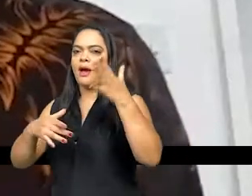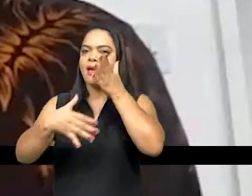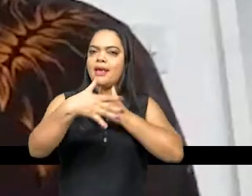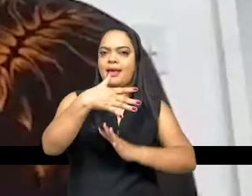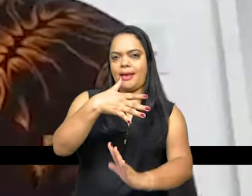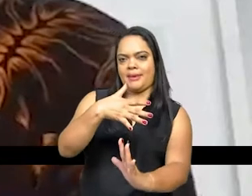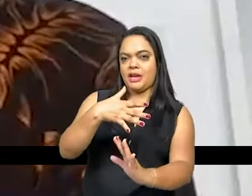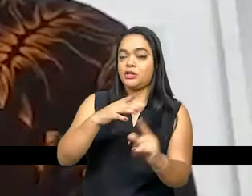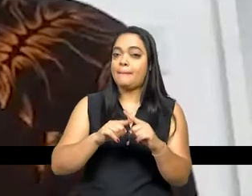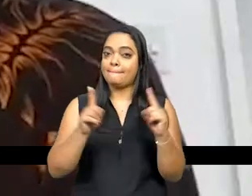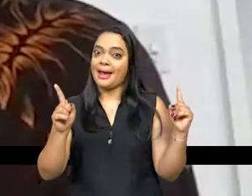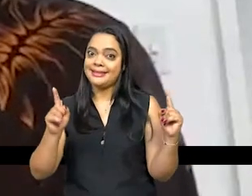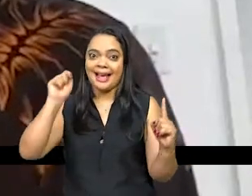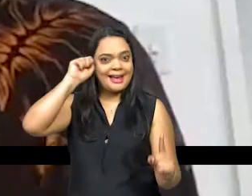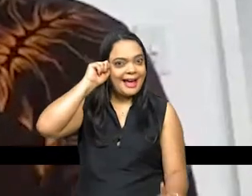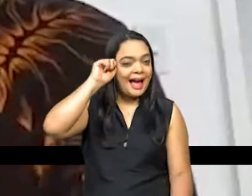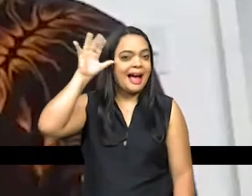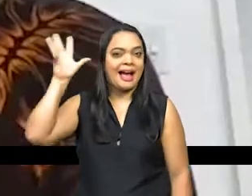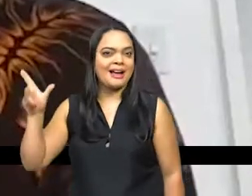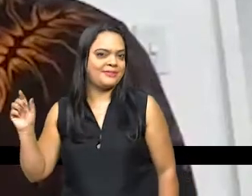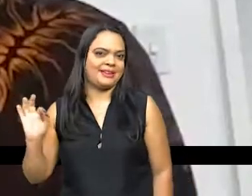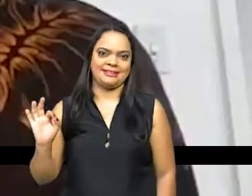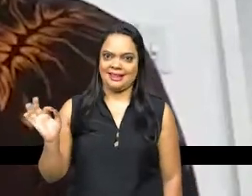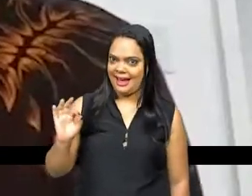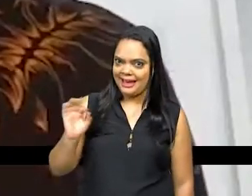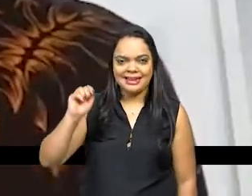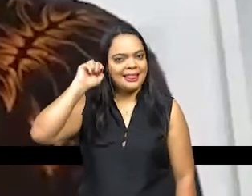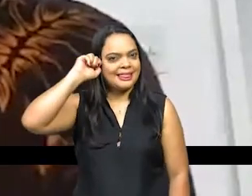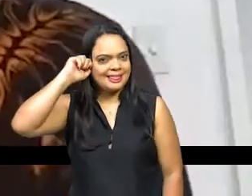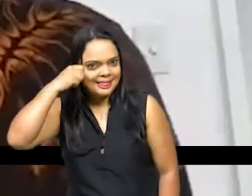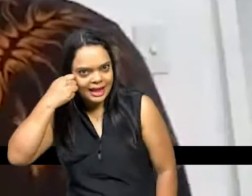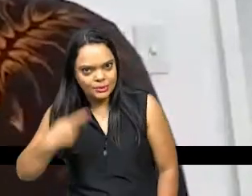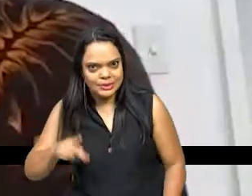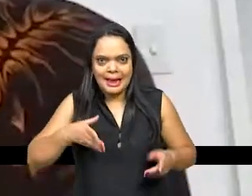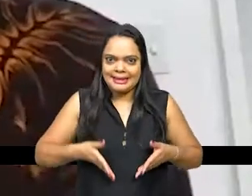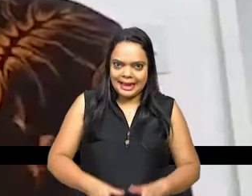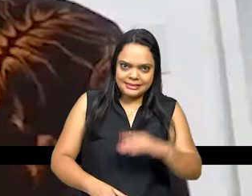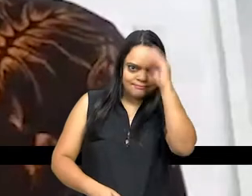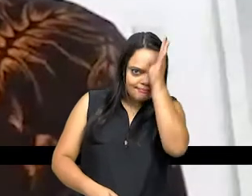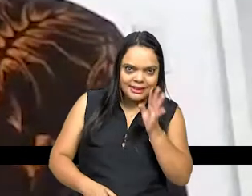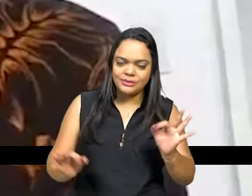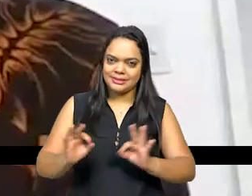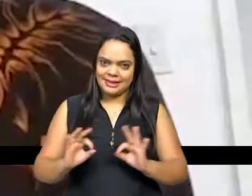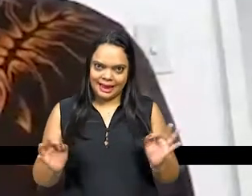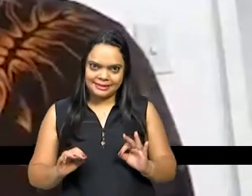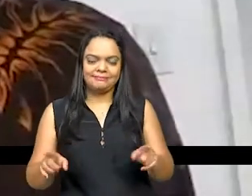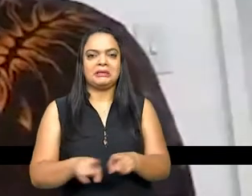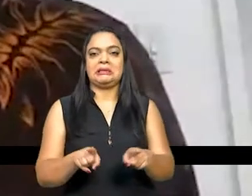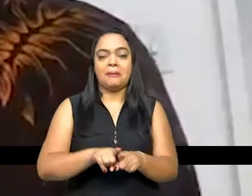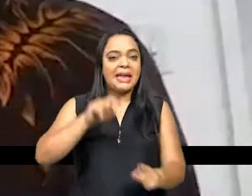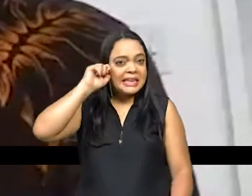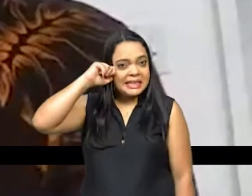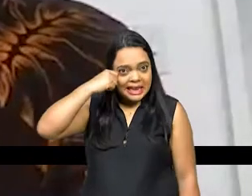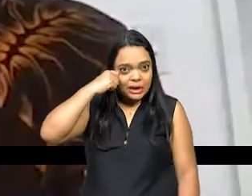terras para africanos, para descendentes de africanos, para negros nascidos no Brasil e para negros nascidos livres,